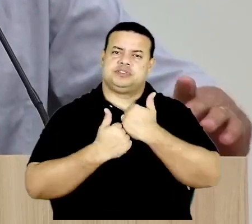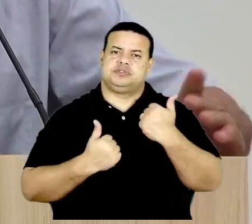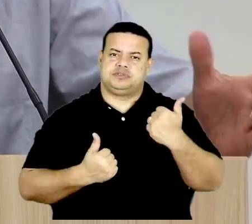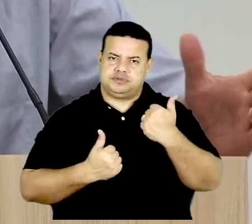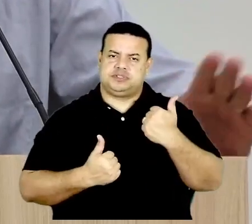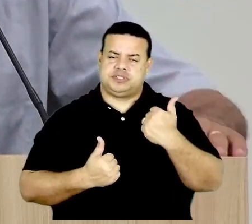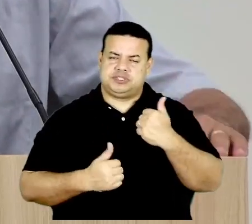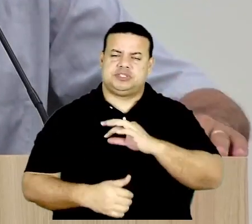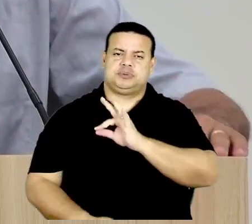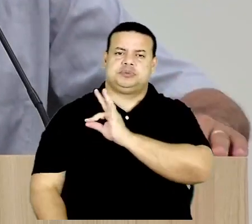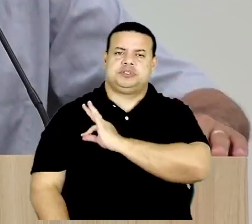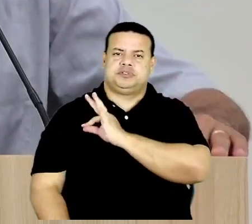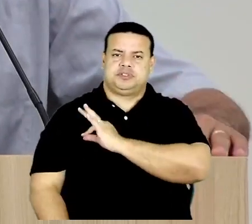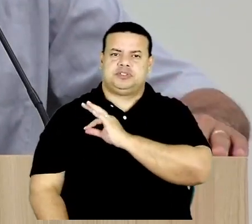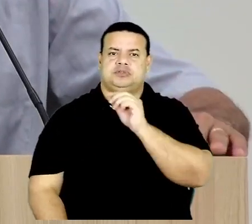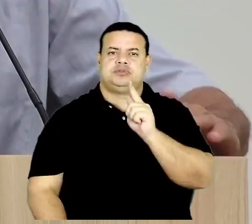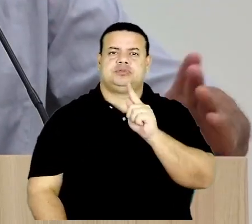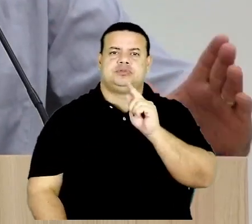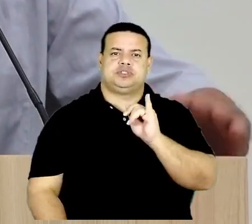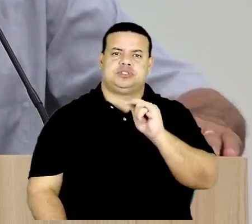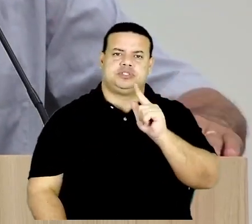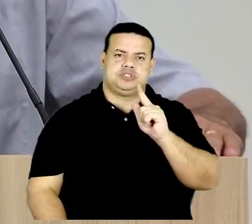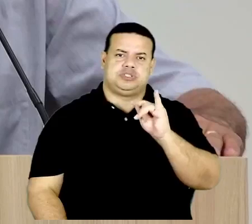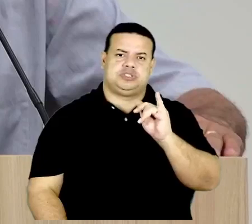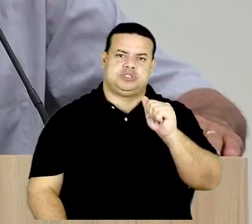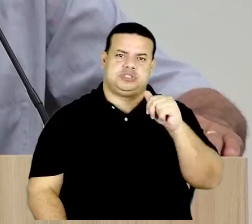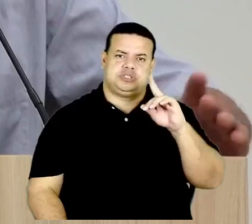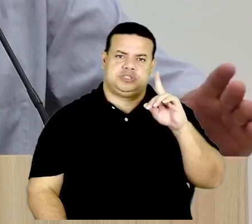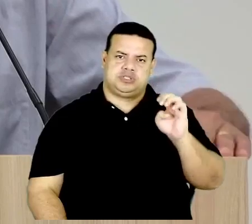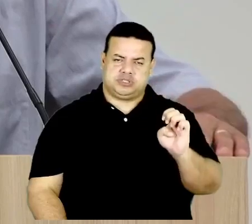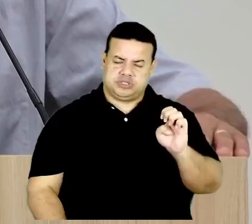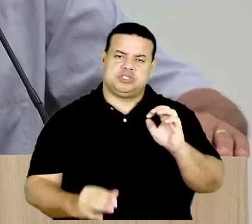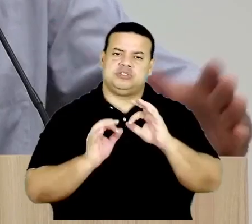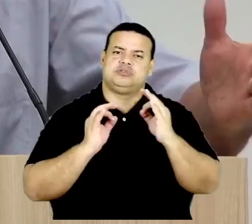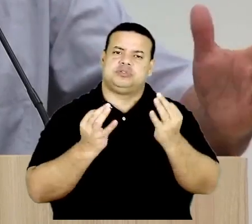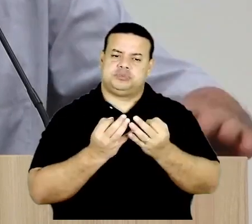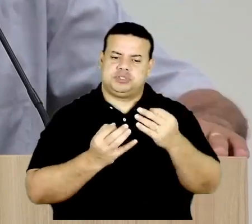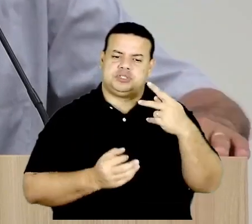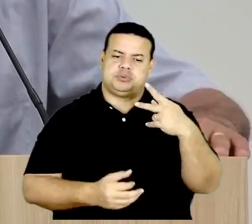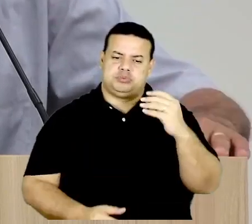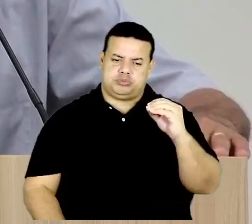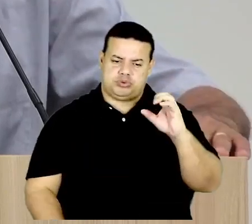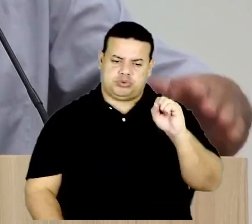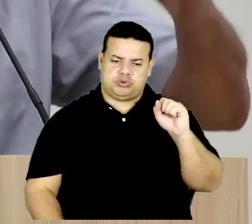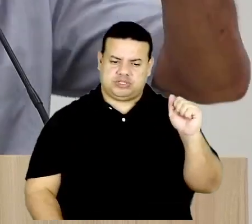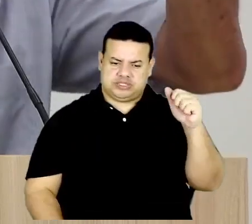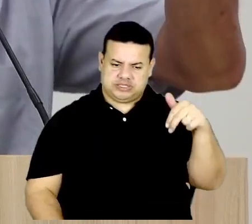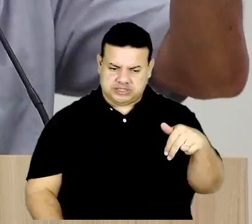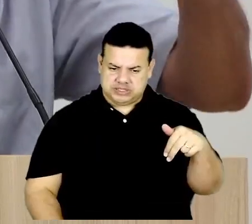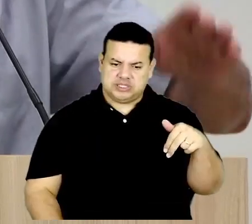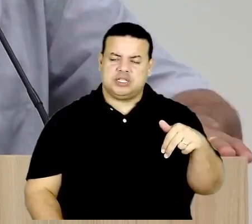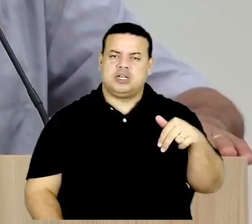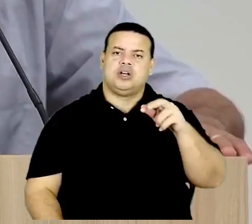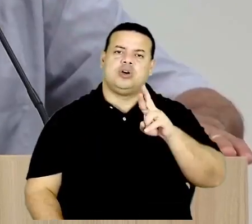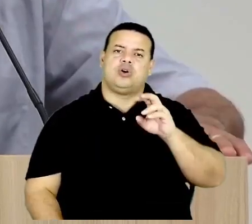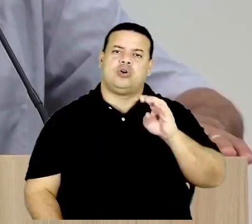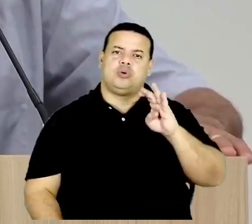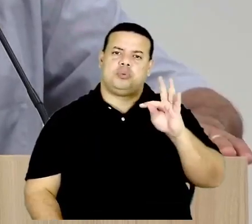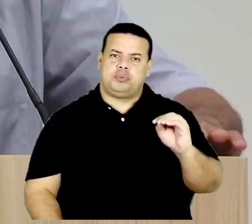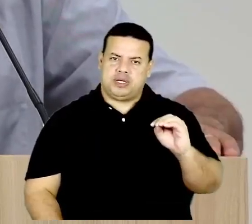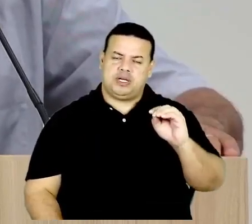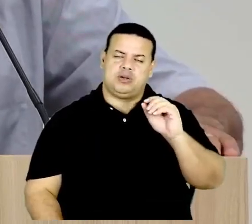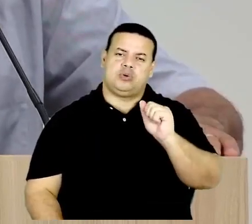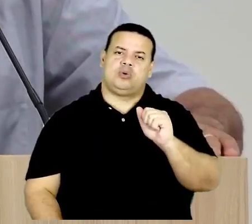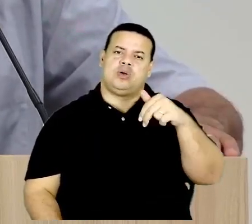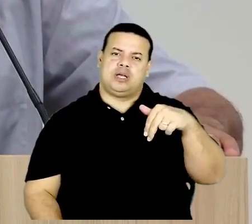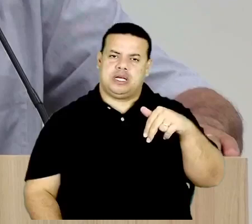Giliade, família Poçan, senhor Roberto Verbe, senhora Luciana, Antônio, dona Silvia, que bom